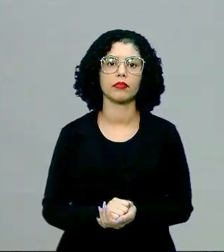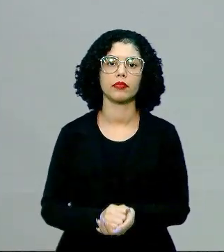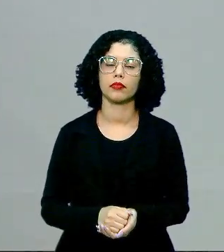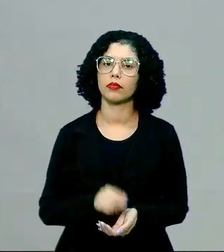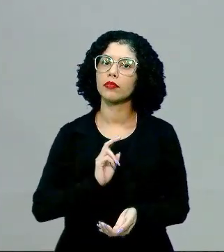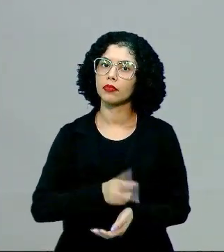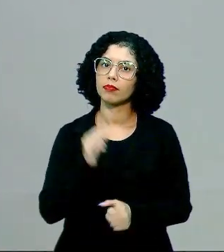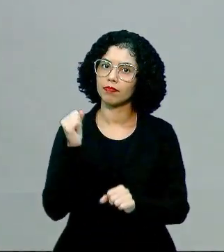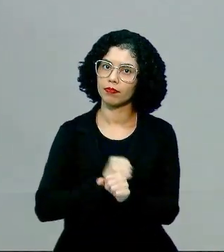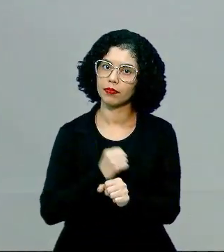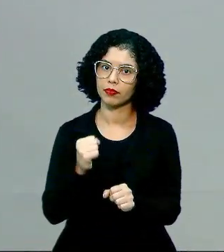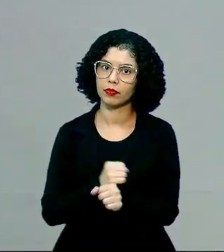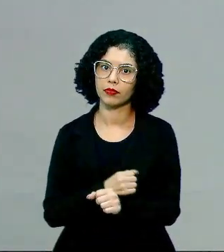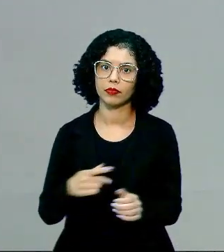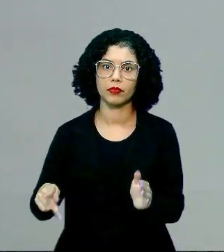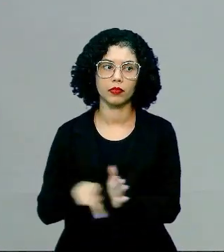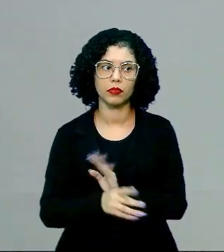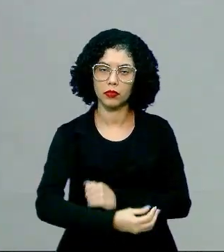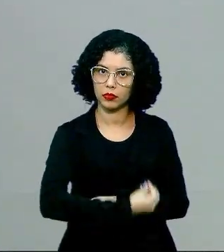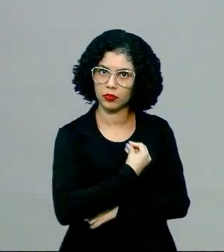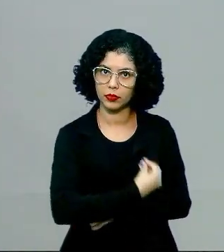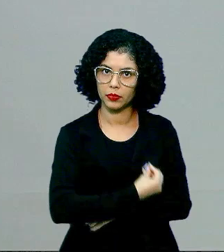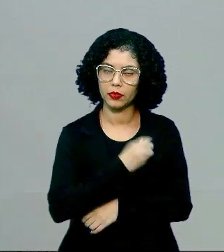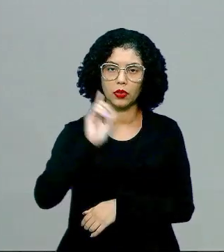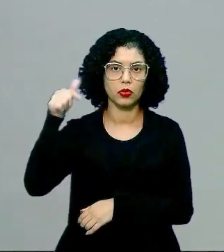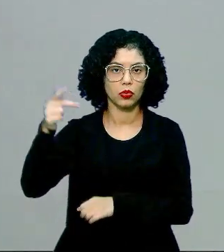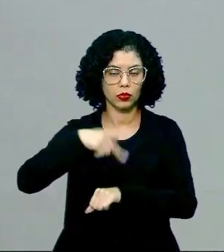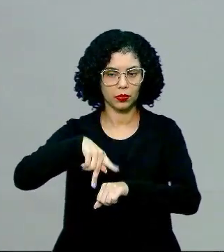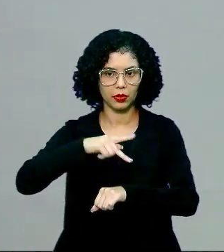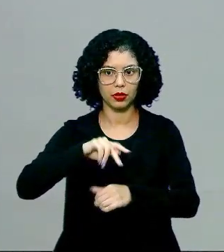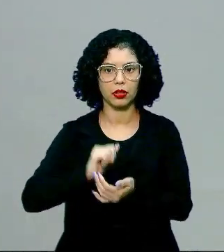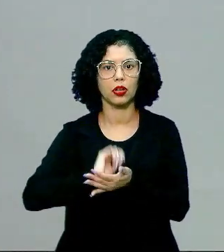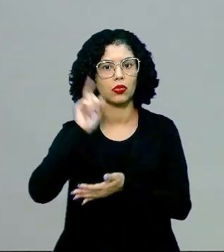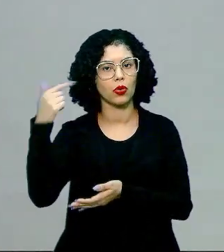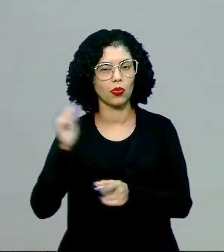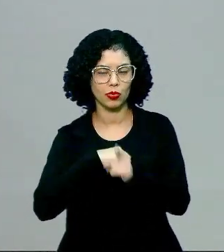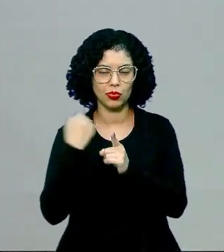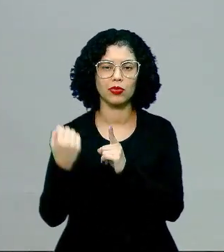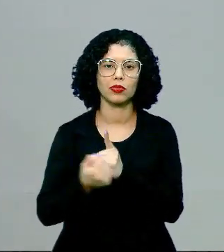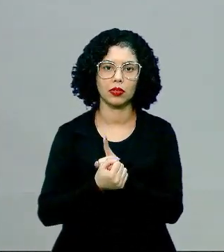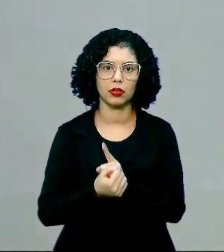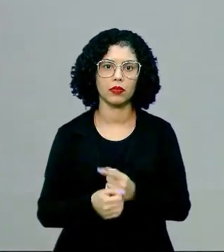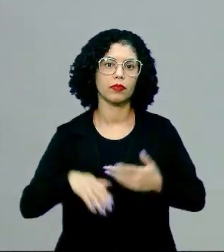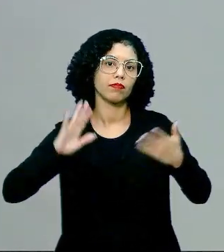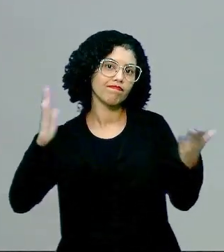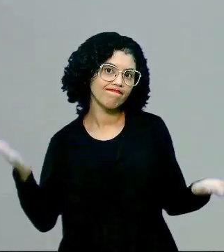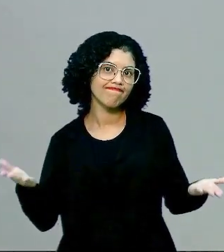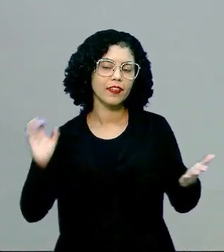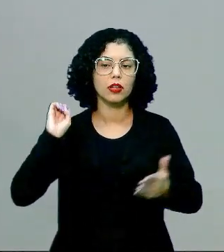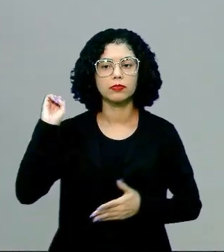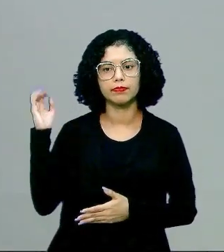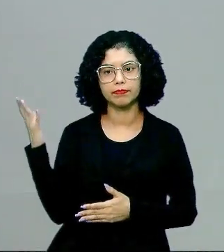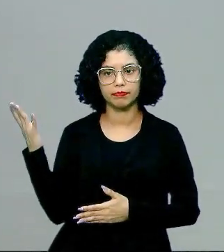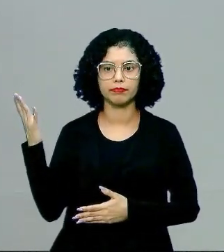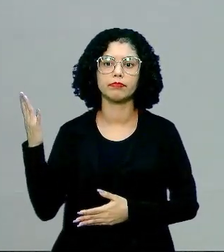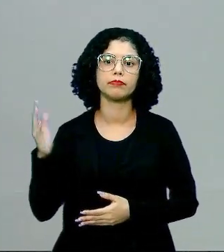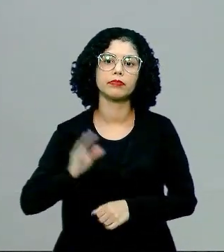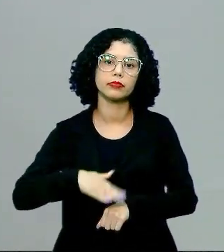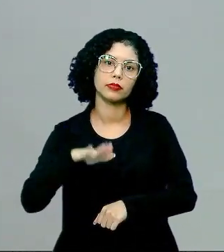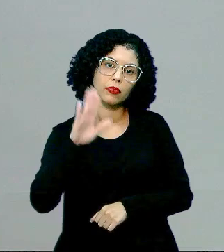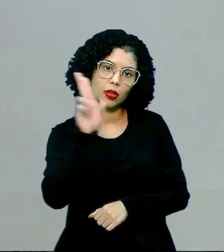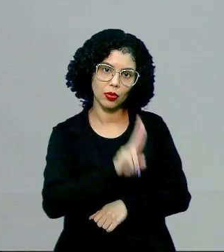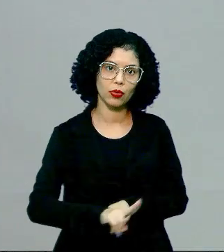para construir suas vidas num outro país, numa outra sociedade. E, lamentavelmente, como as